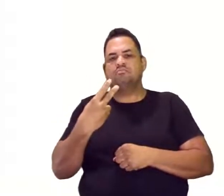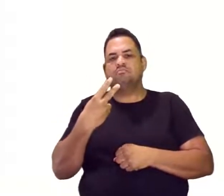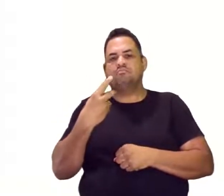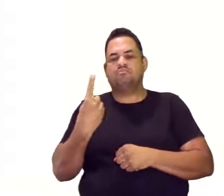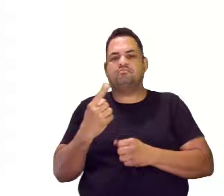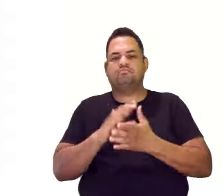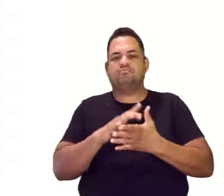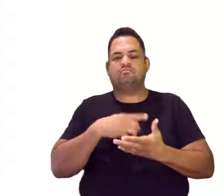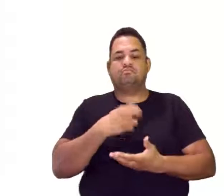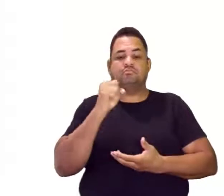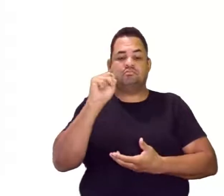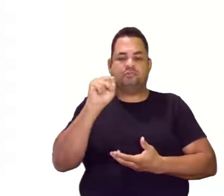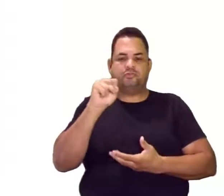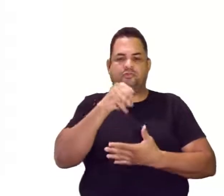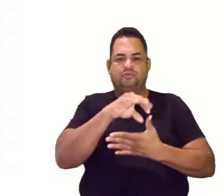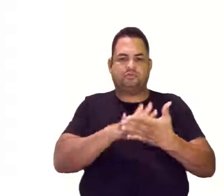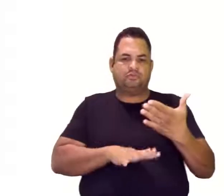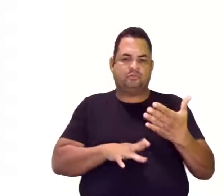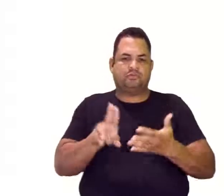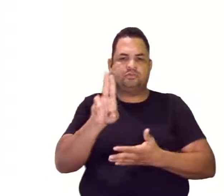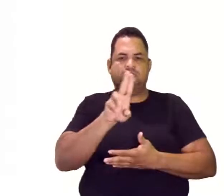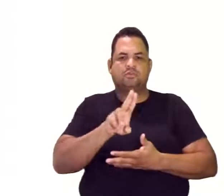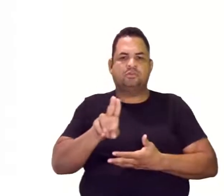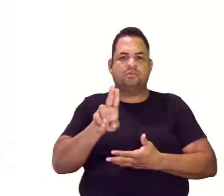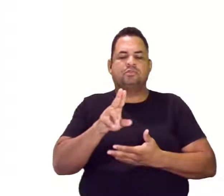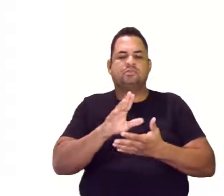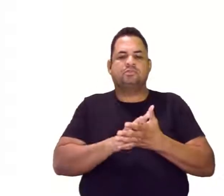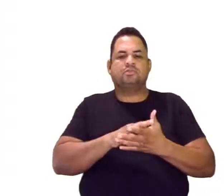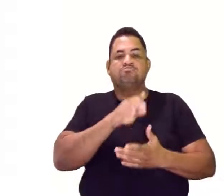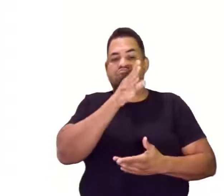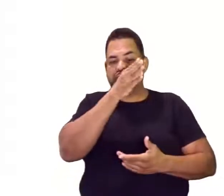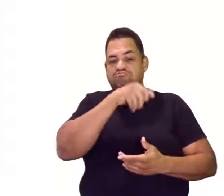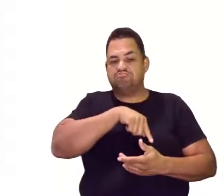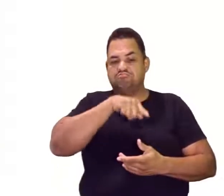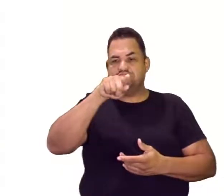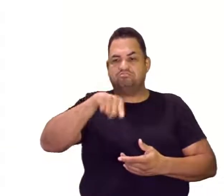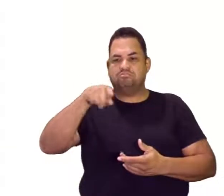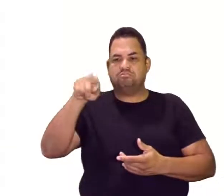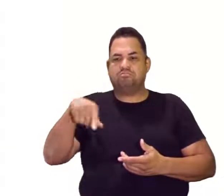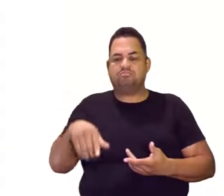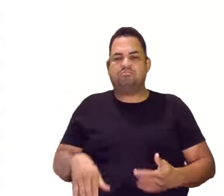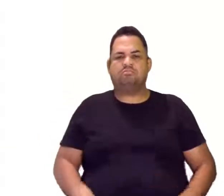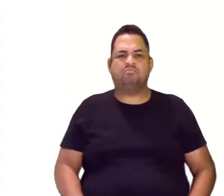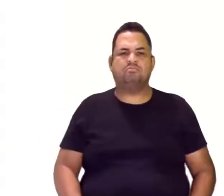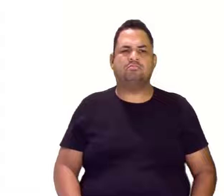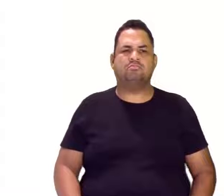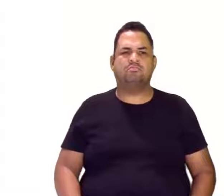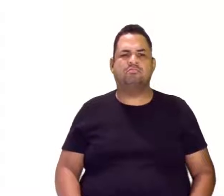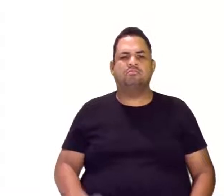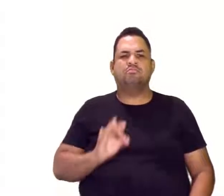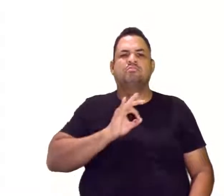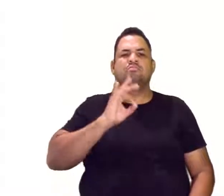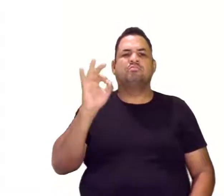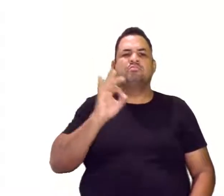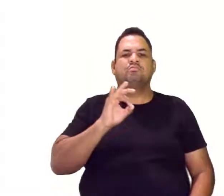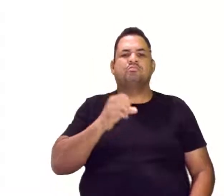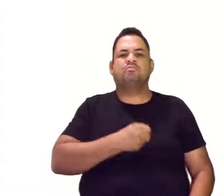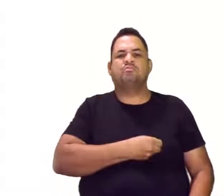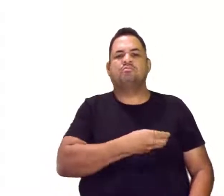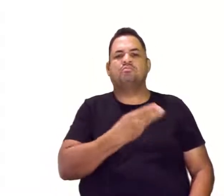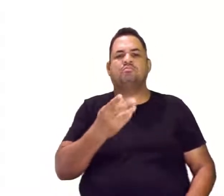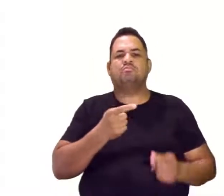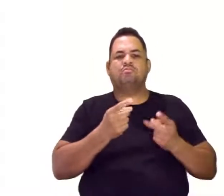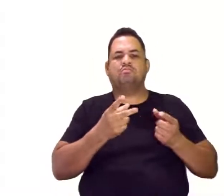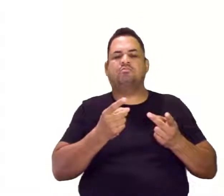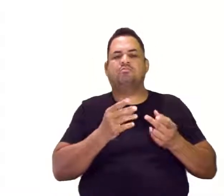questões de matemática que são resolvidas só analisando o gráfico. Verdade. E vamos lá, a porcentagem da quantidade vendida de cada